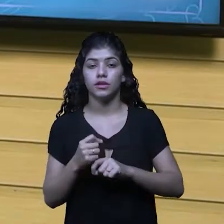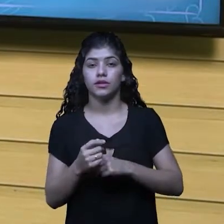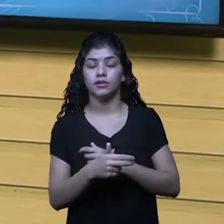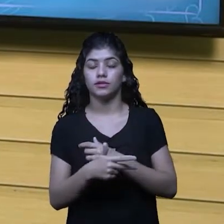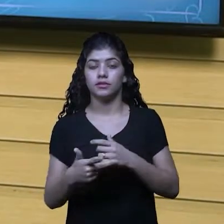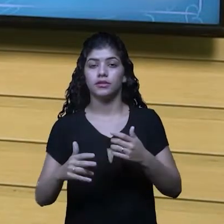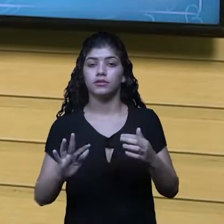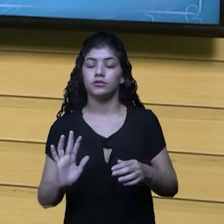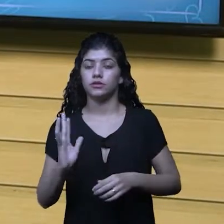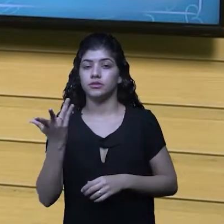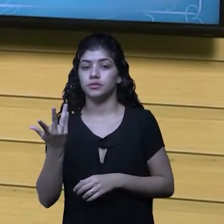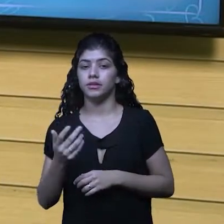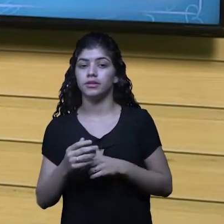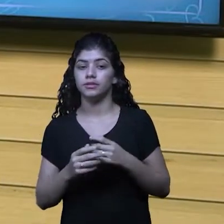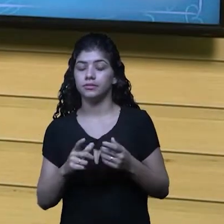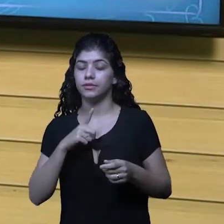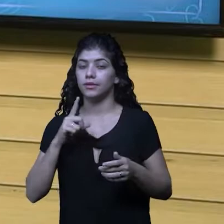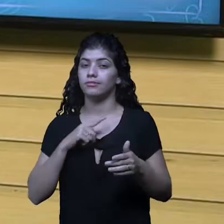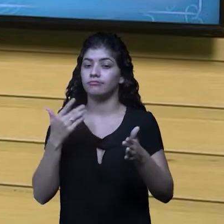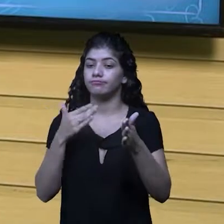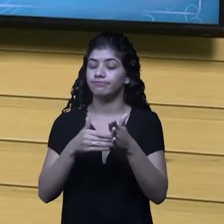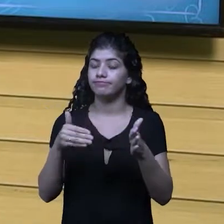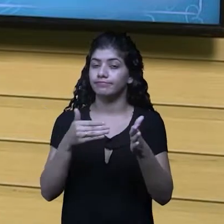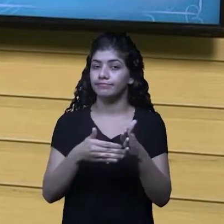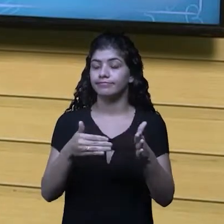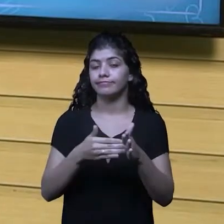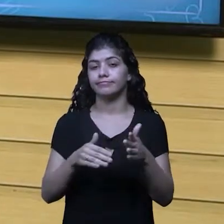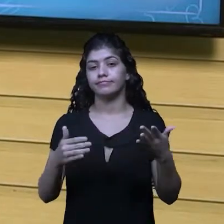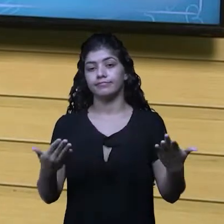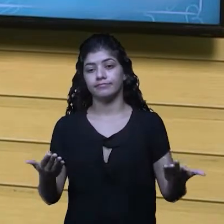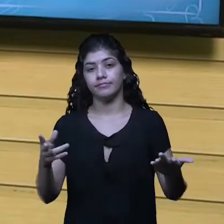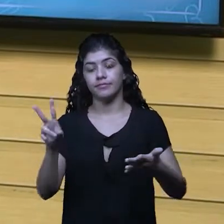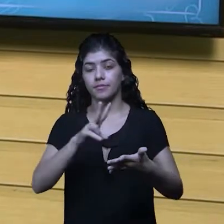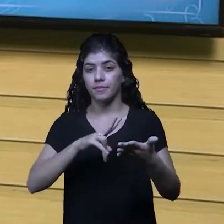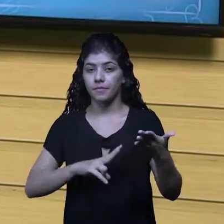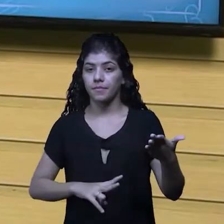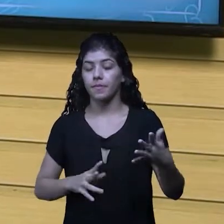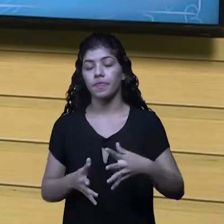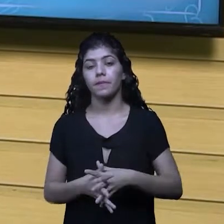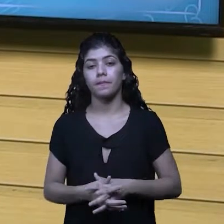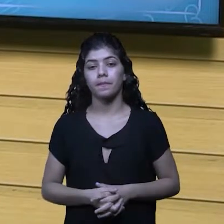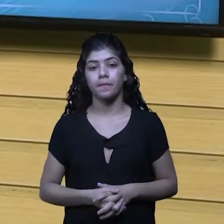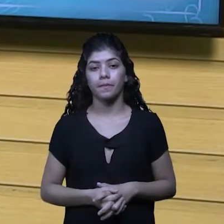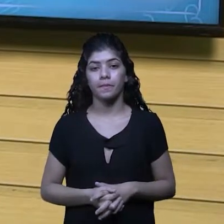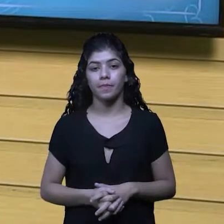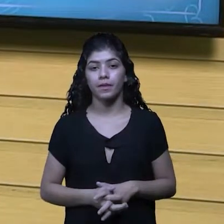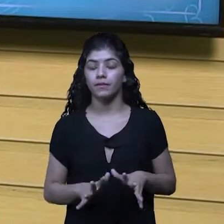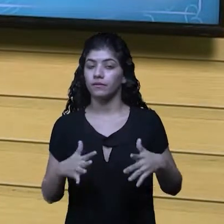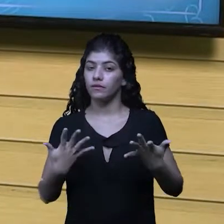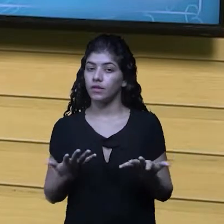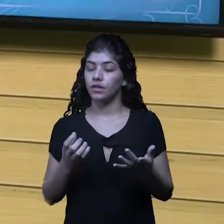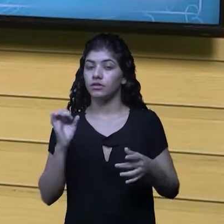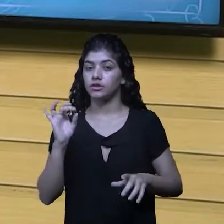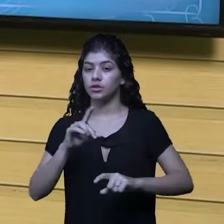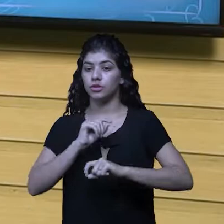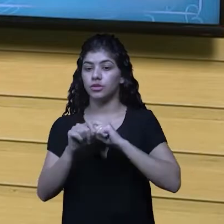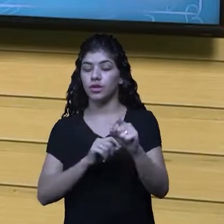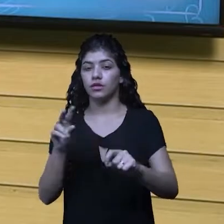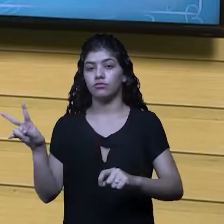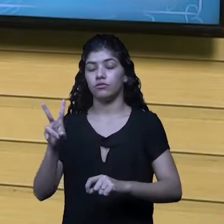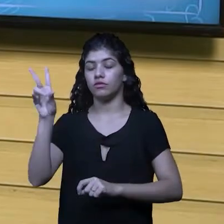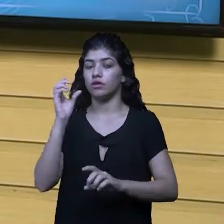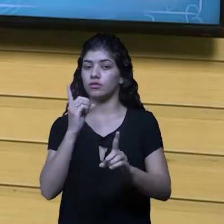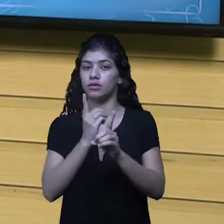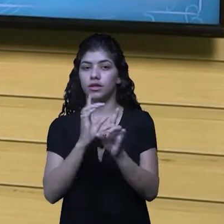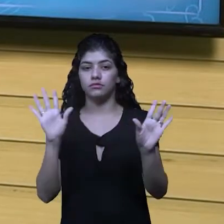essas situações interferem diretamente na leitura de uma medida. Então, não é apenas o valor que é